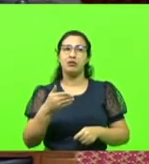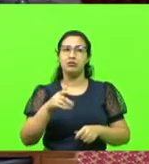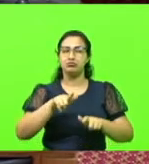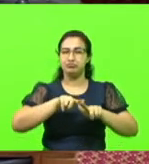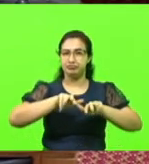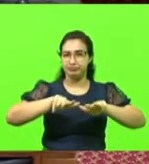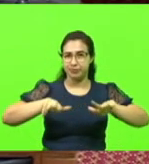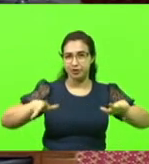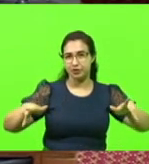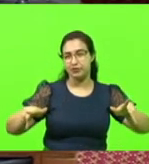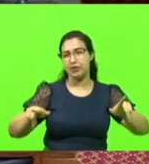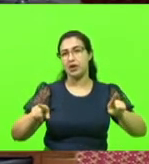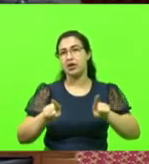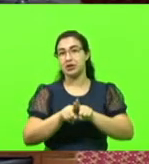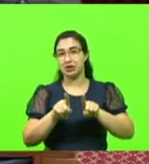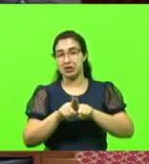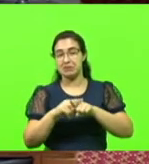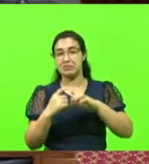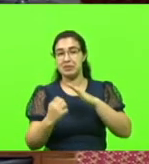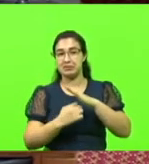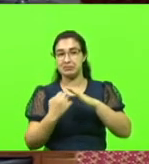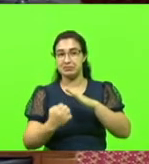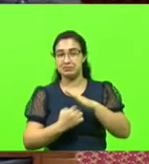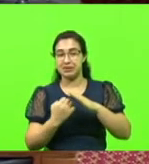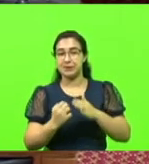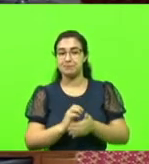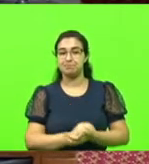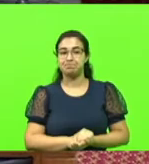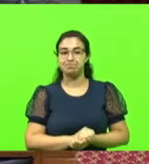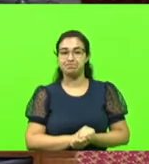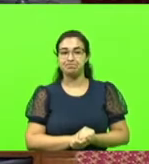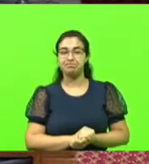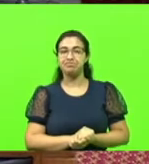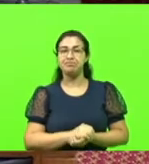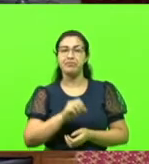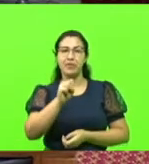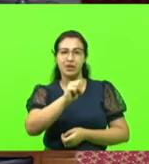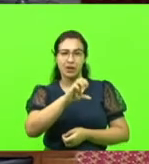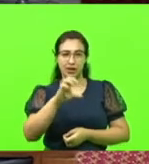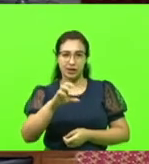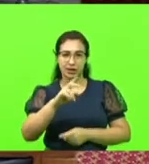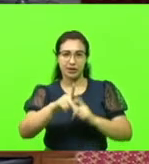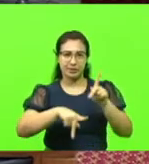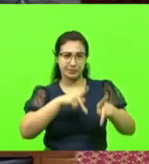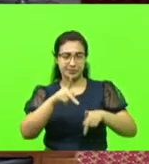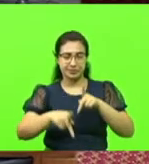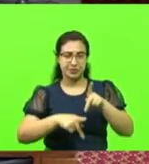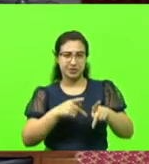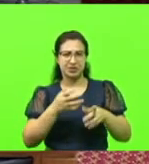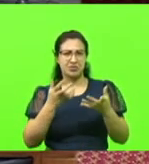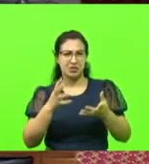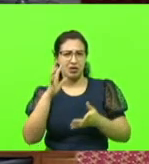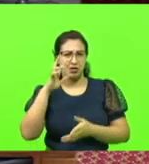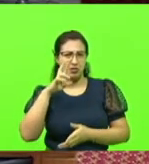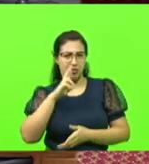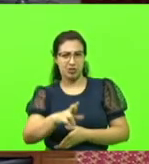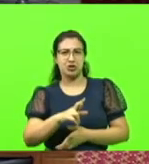em nossas maiores empresas. O catarinense não espera soluções